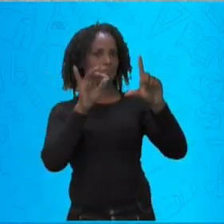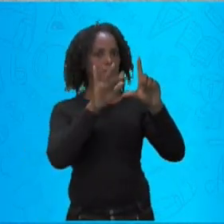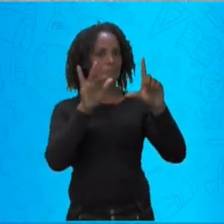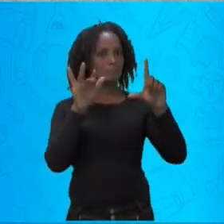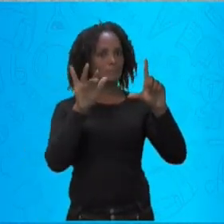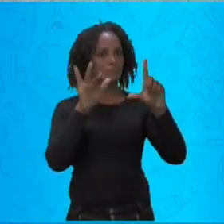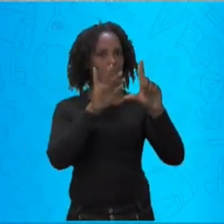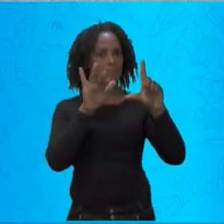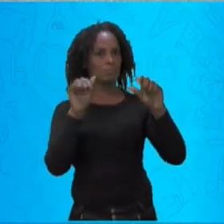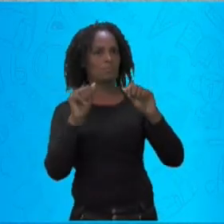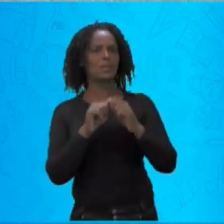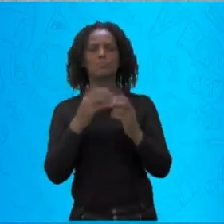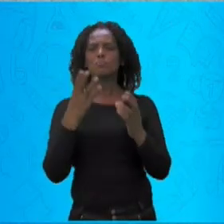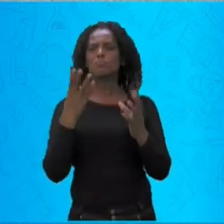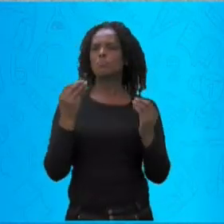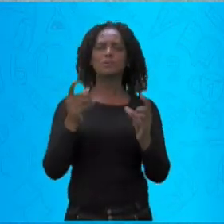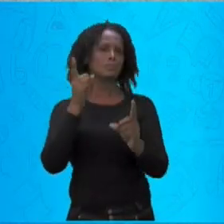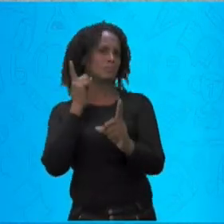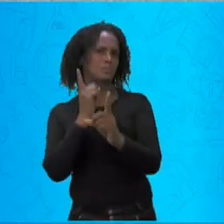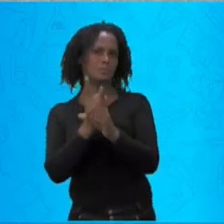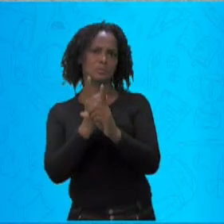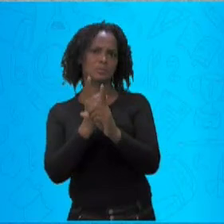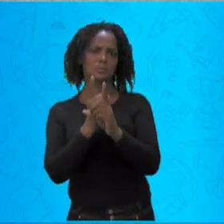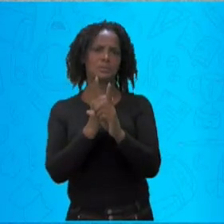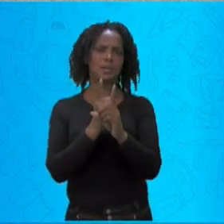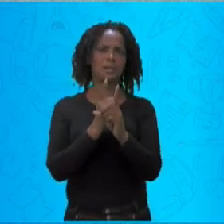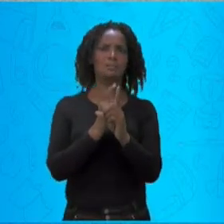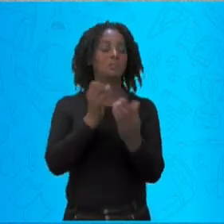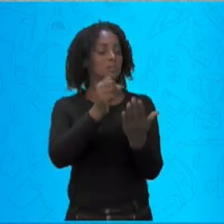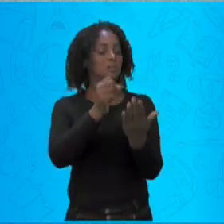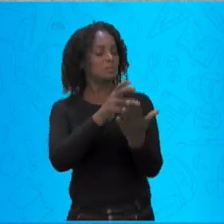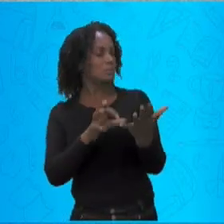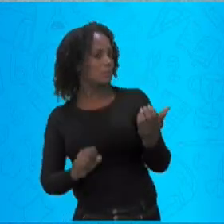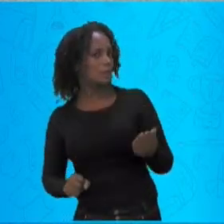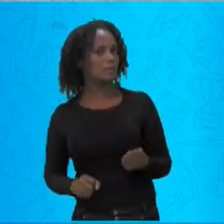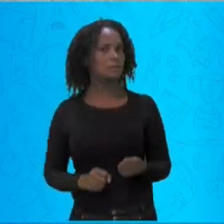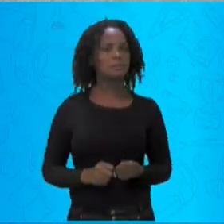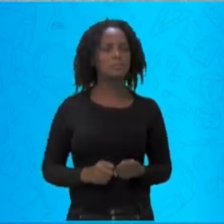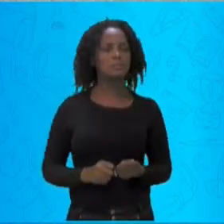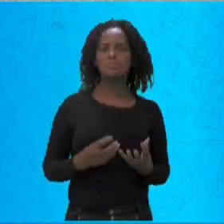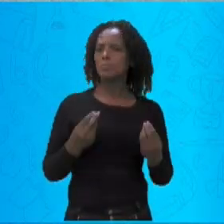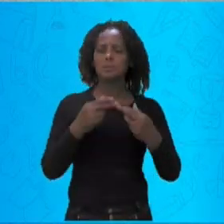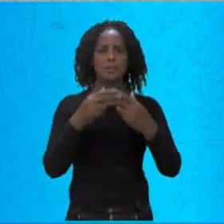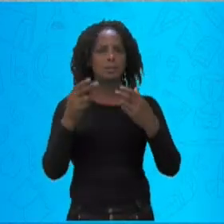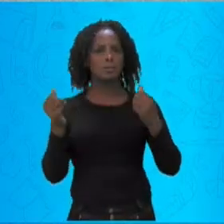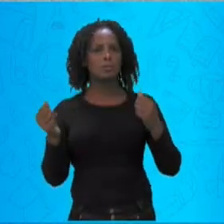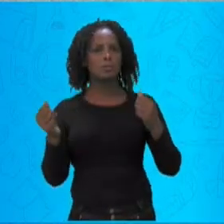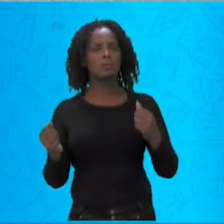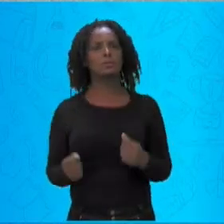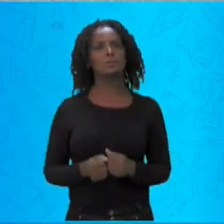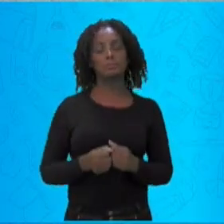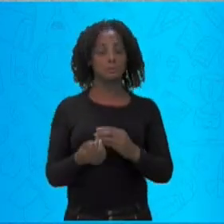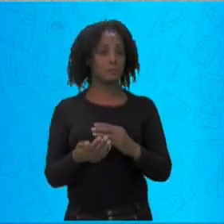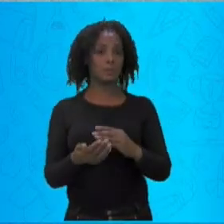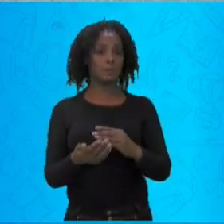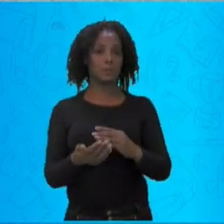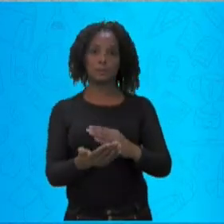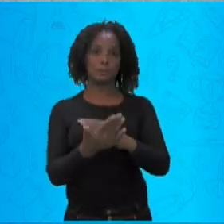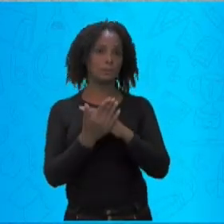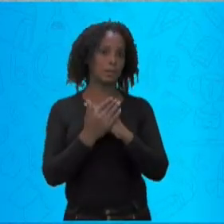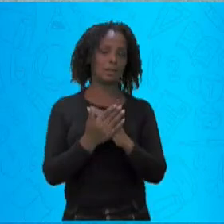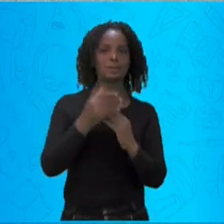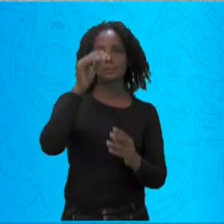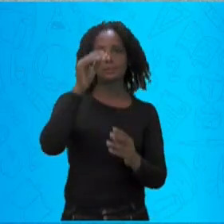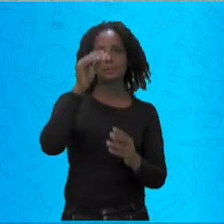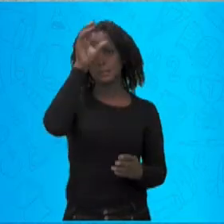smedgv.com/aluno. Lá você irá encontrar, como eu sempre digo, atividades e materiais de apoio que vão te ajudar a consolidar